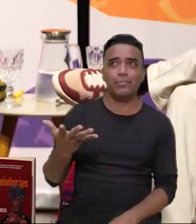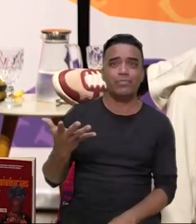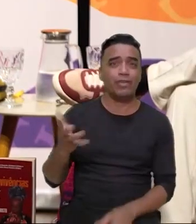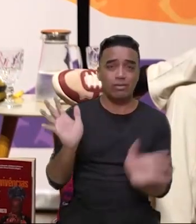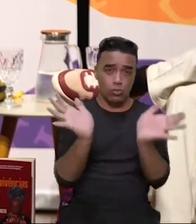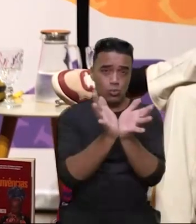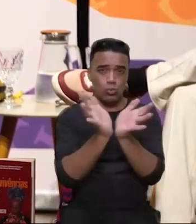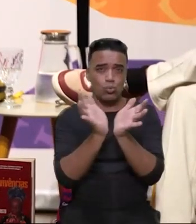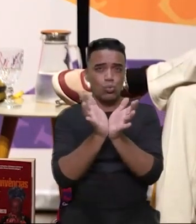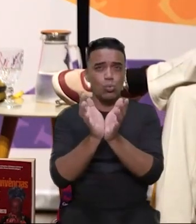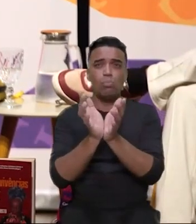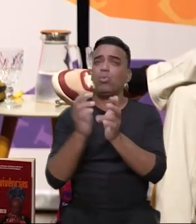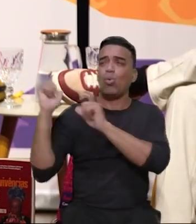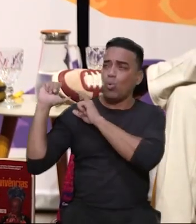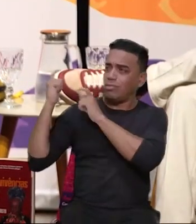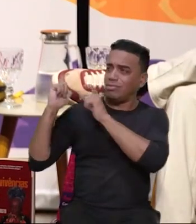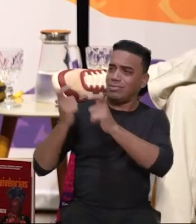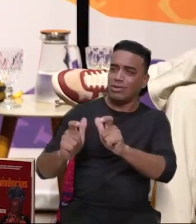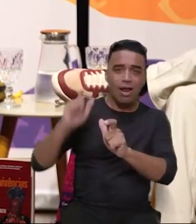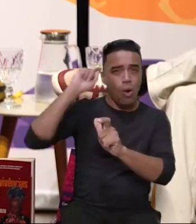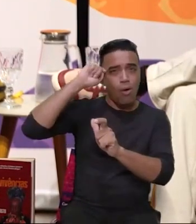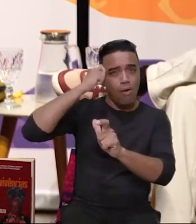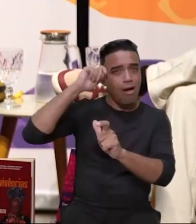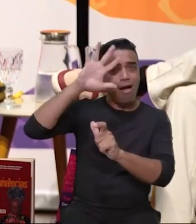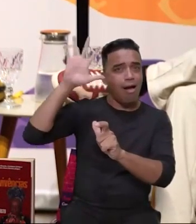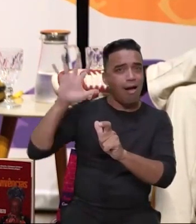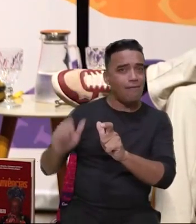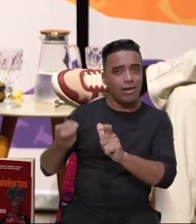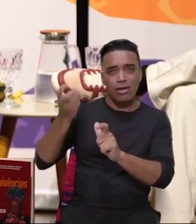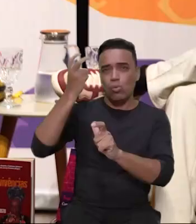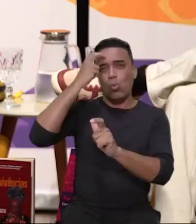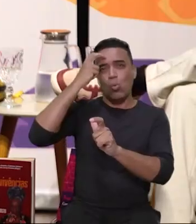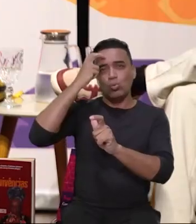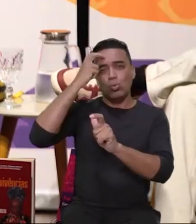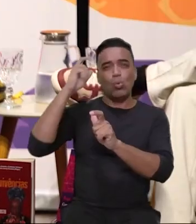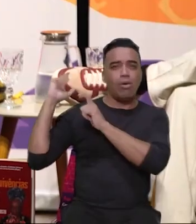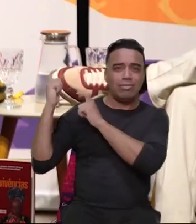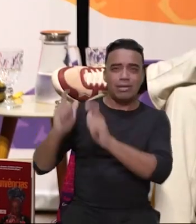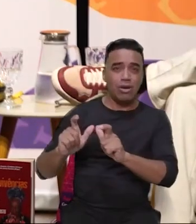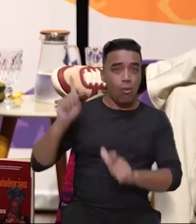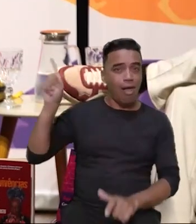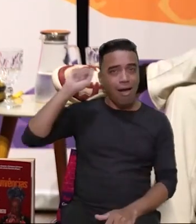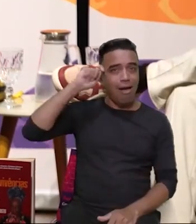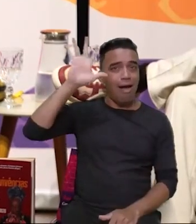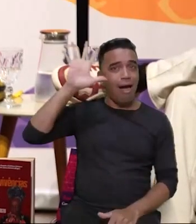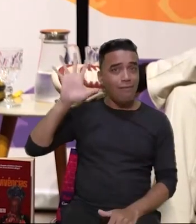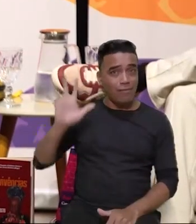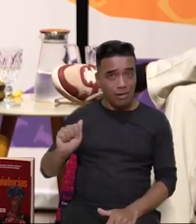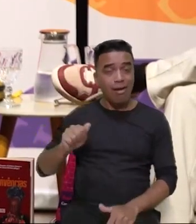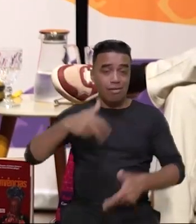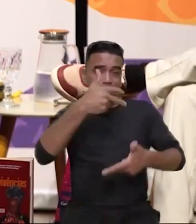um grupo tradicional africano, de culturas tradicionais africanas,